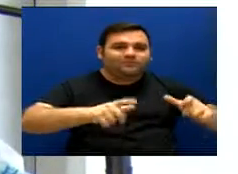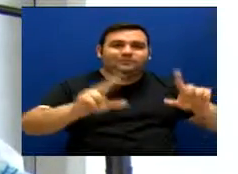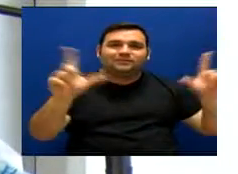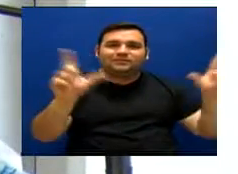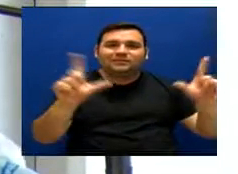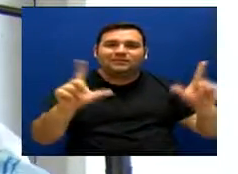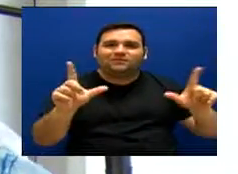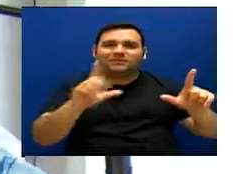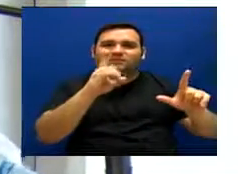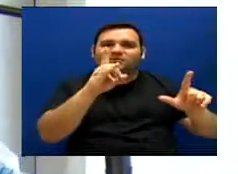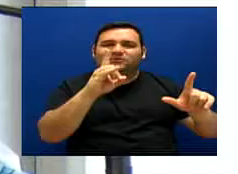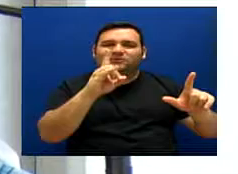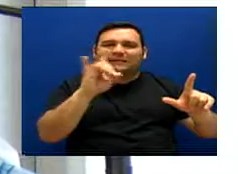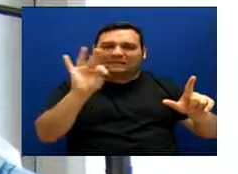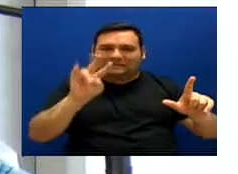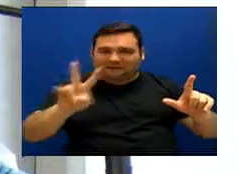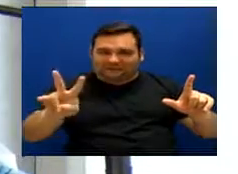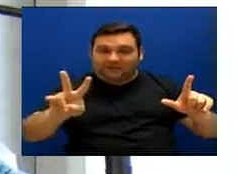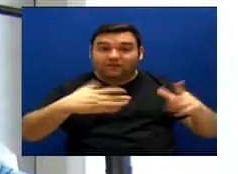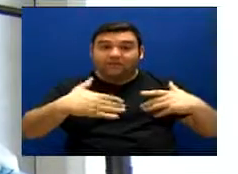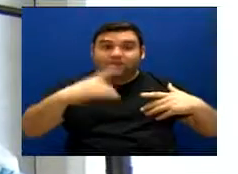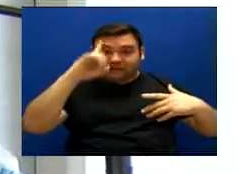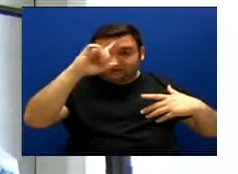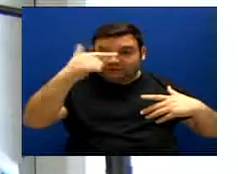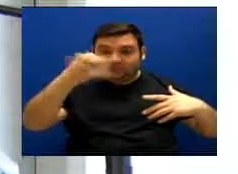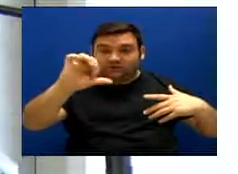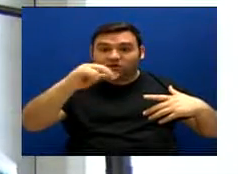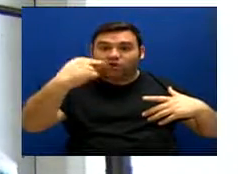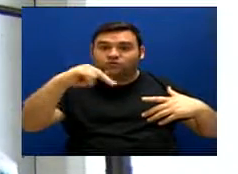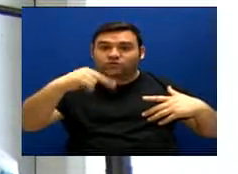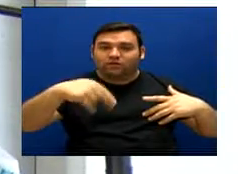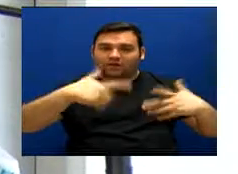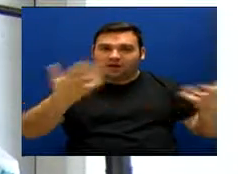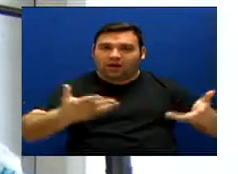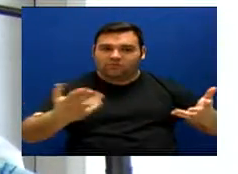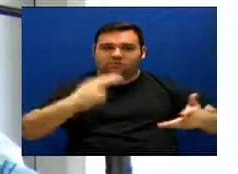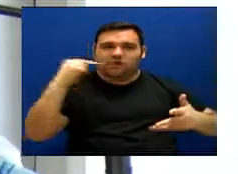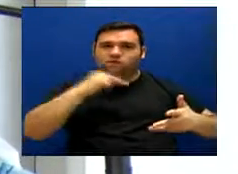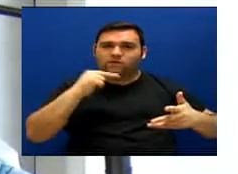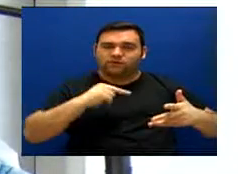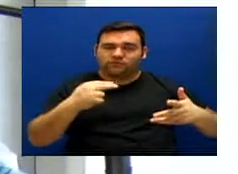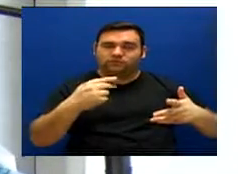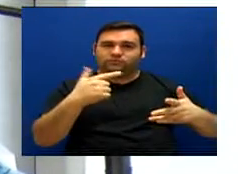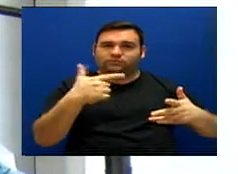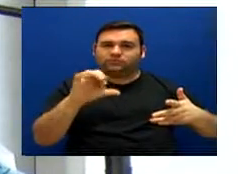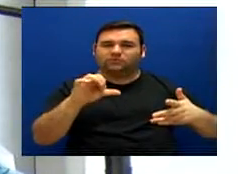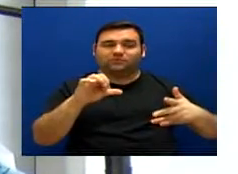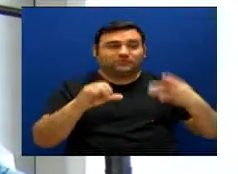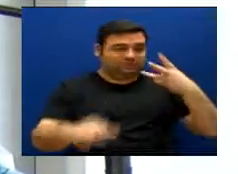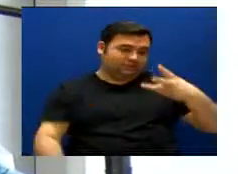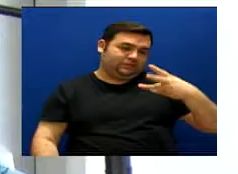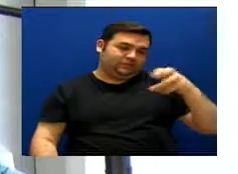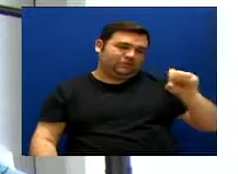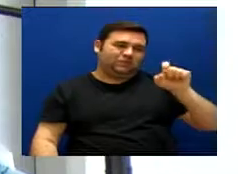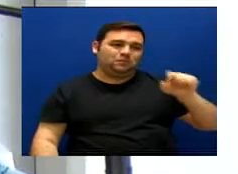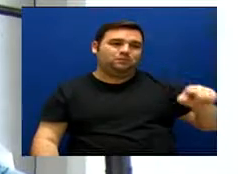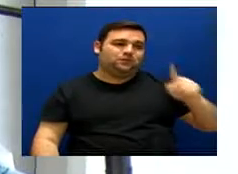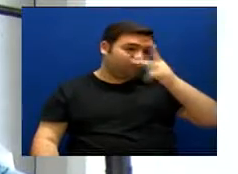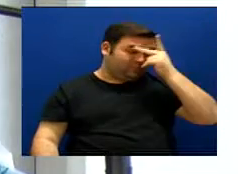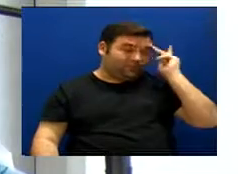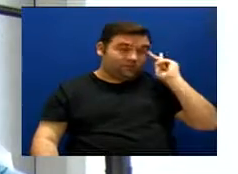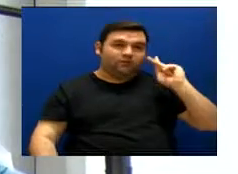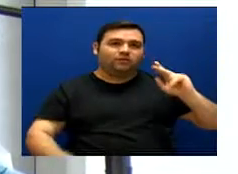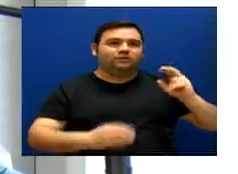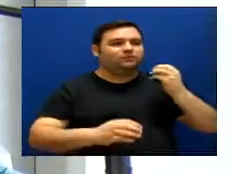televisão digital, que terá início dia 29 de novembro deste ano, todos os 38 mil